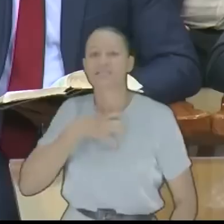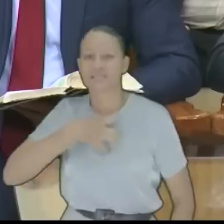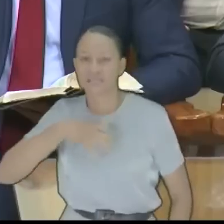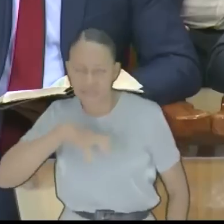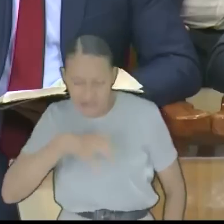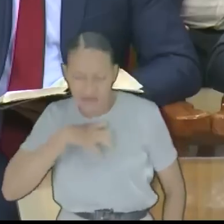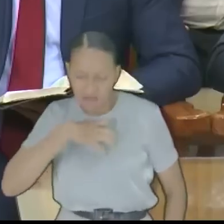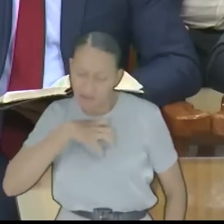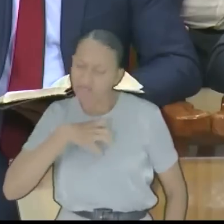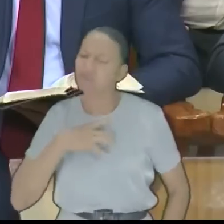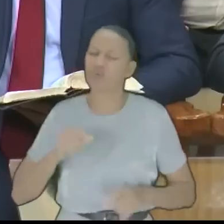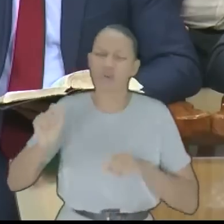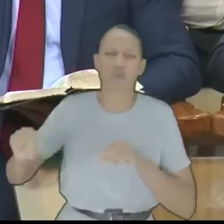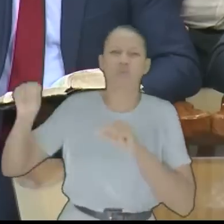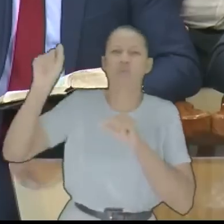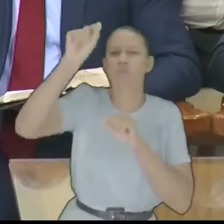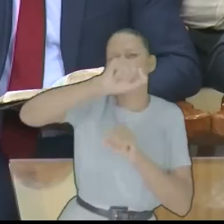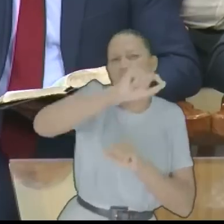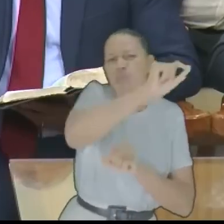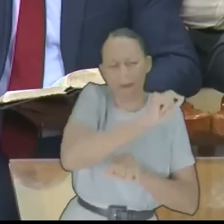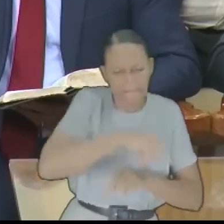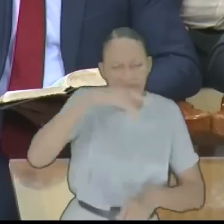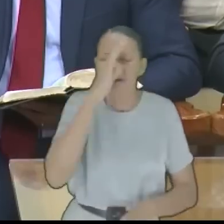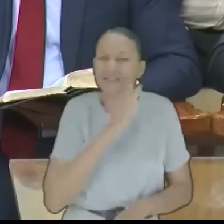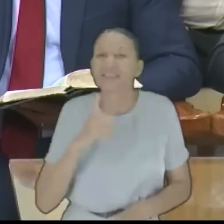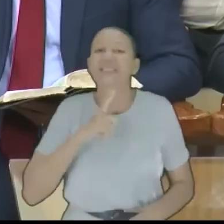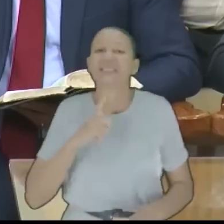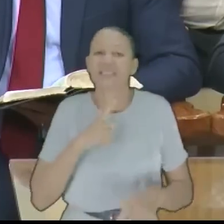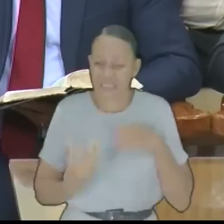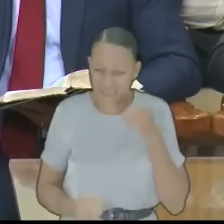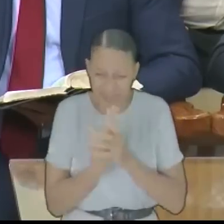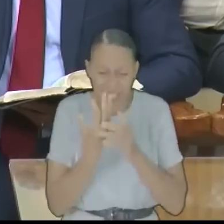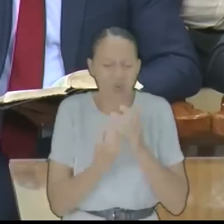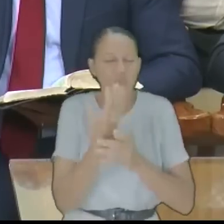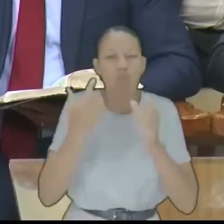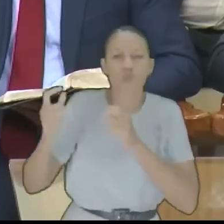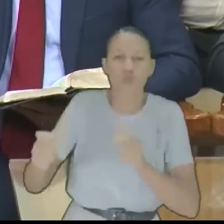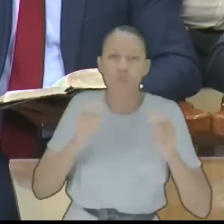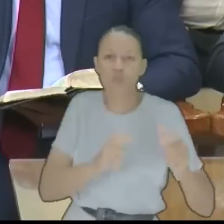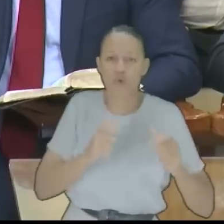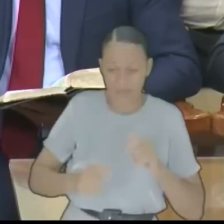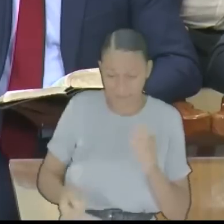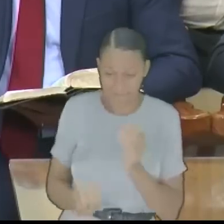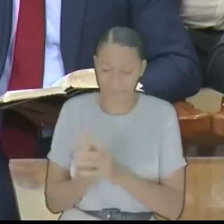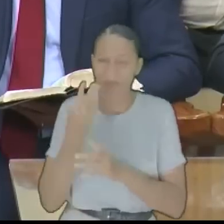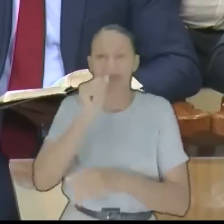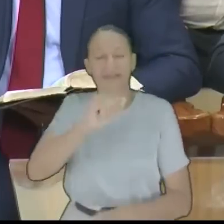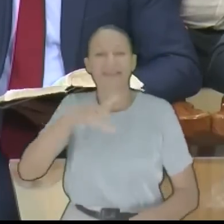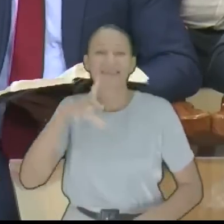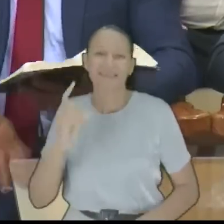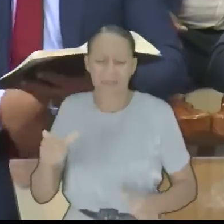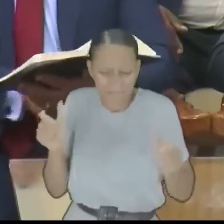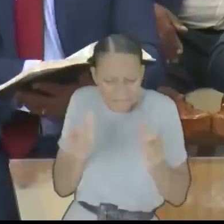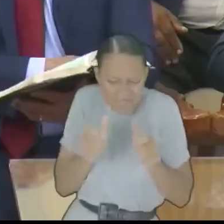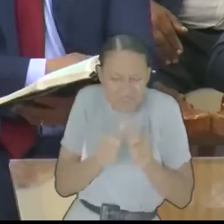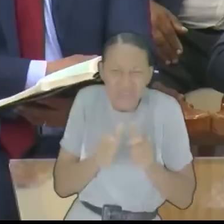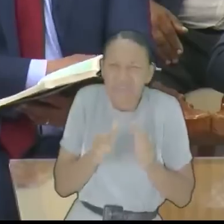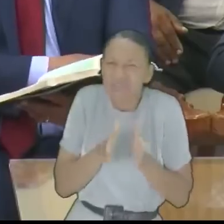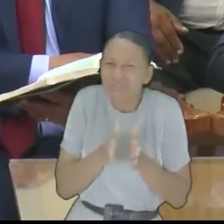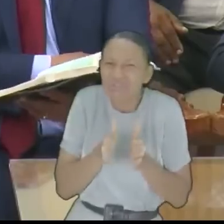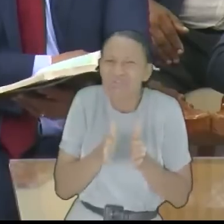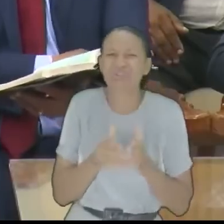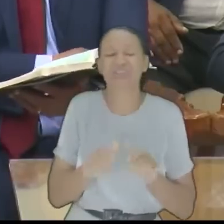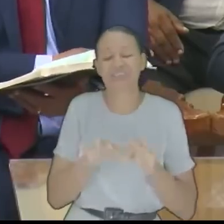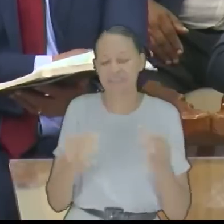e vários outros lugares do Brasil. Existem orfanatos. Quando a Assembleia de Deus ainda era bem pequena e bem